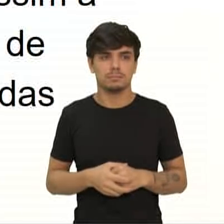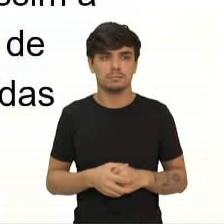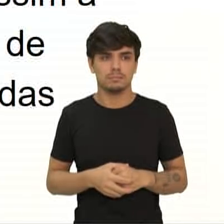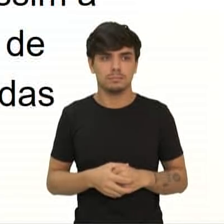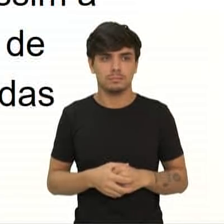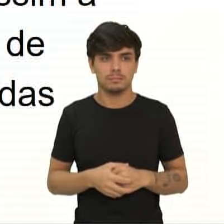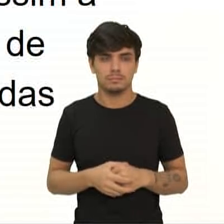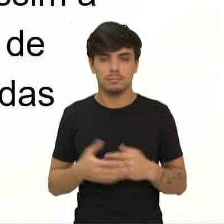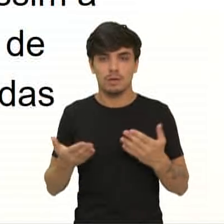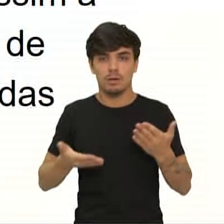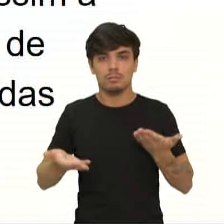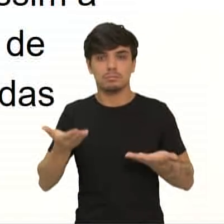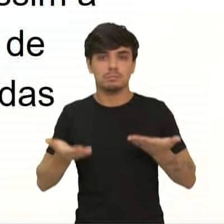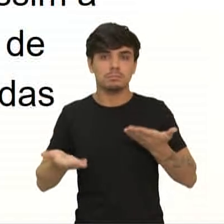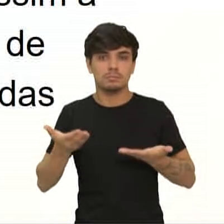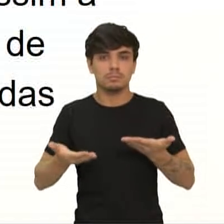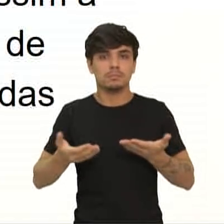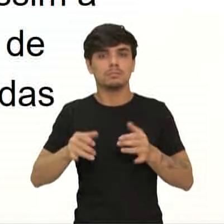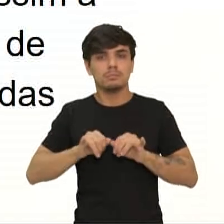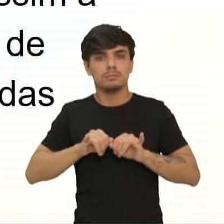Balança comercial favorável,